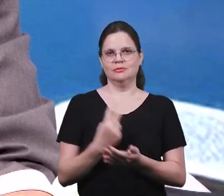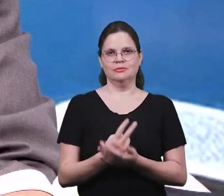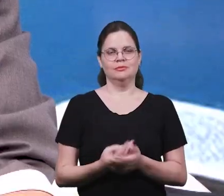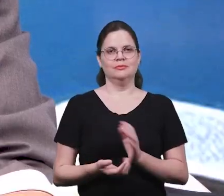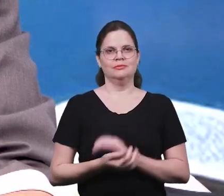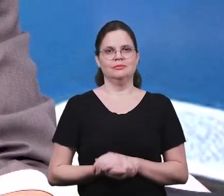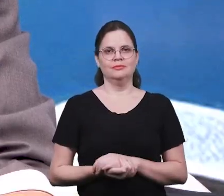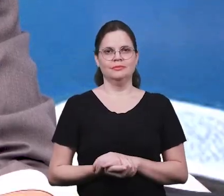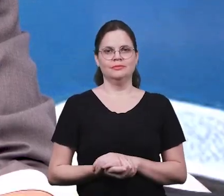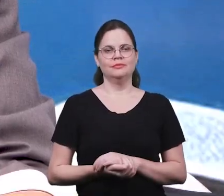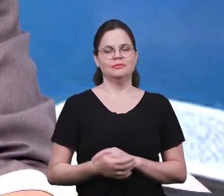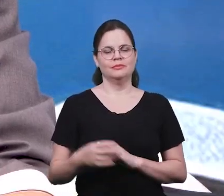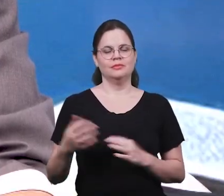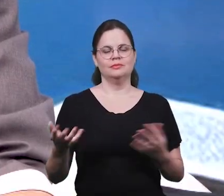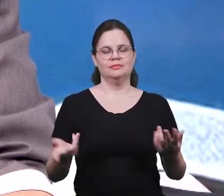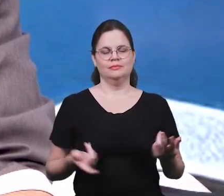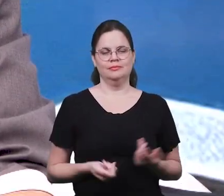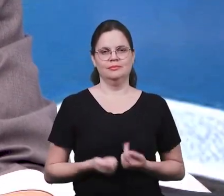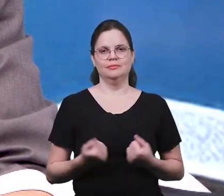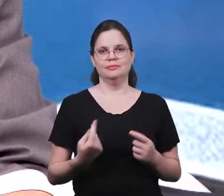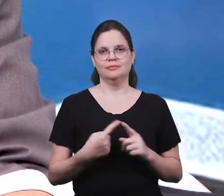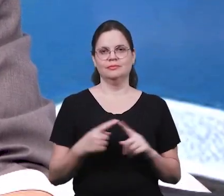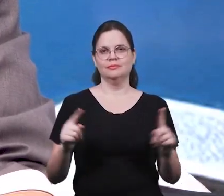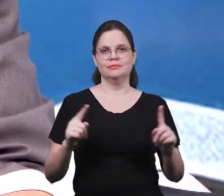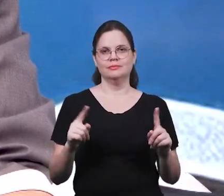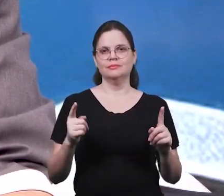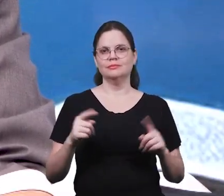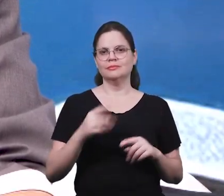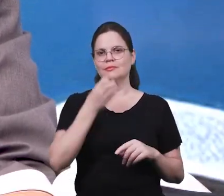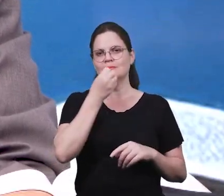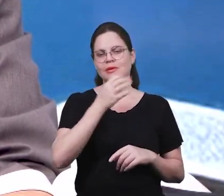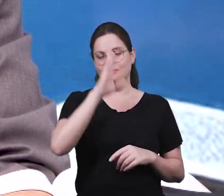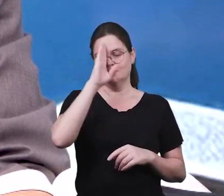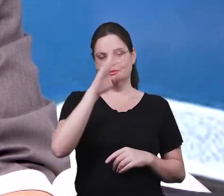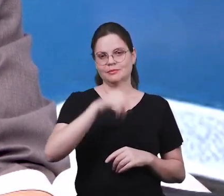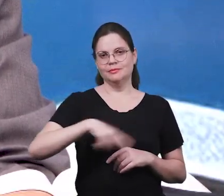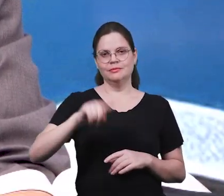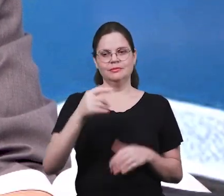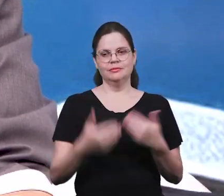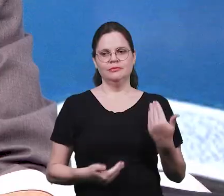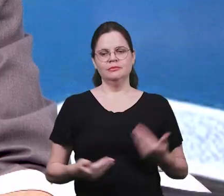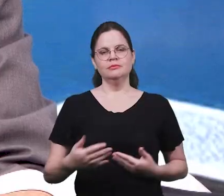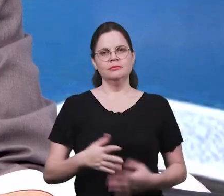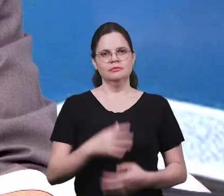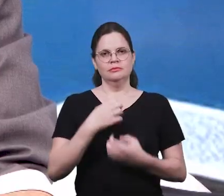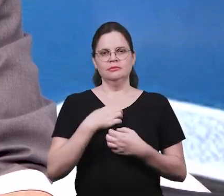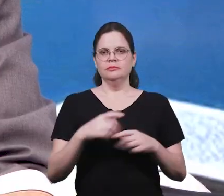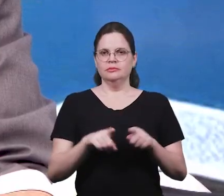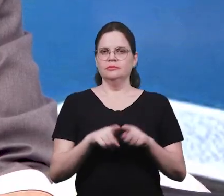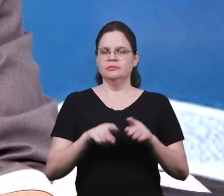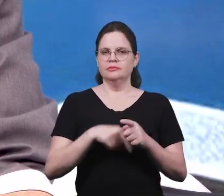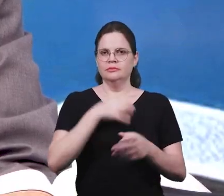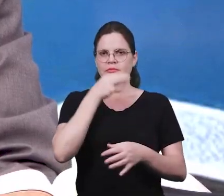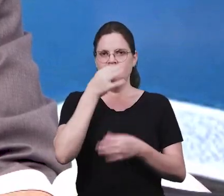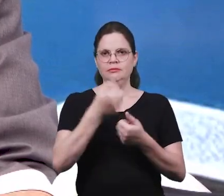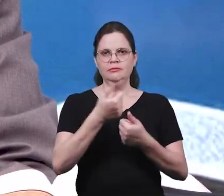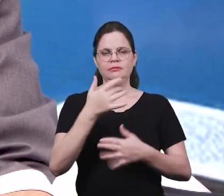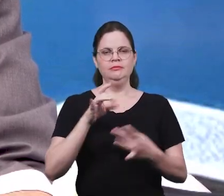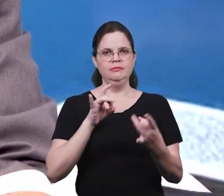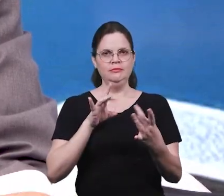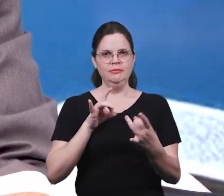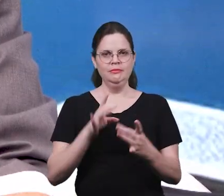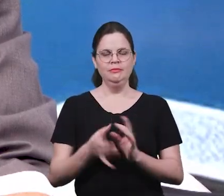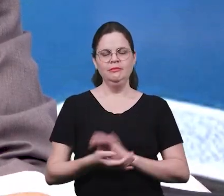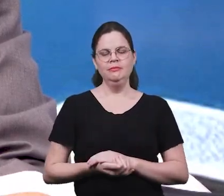né? Isso é muito maravilhoso e os próprios irmãos têm sentido isso e deixado isso nos seus comentários. Mas eu gostaria